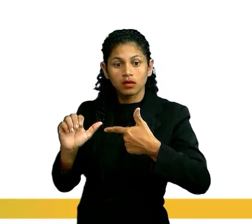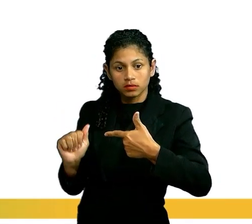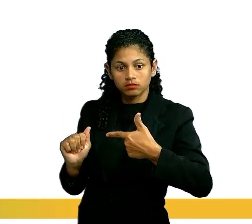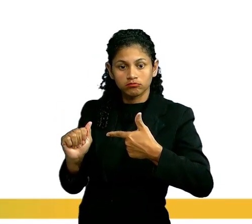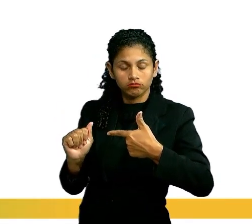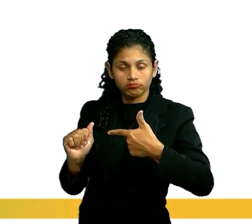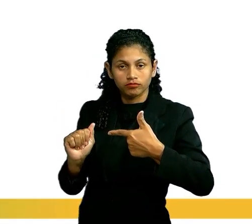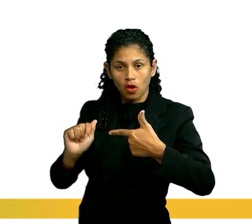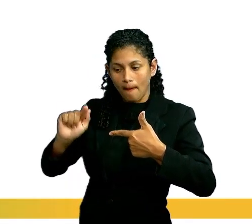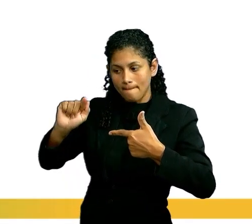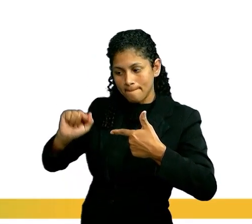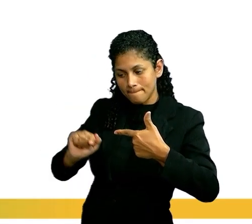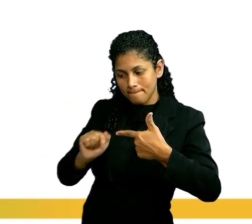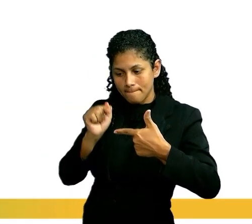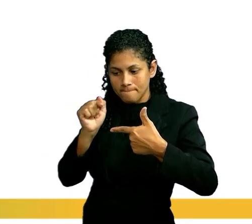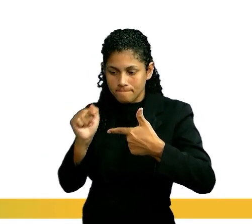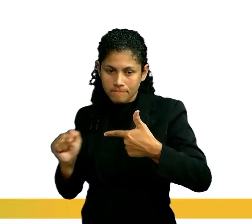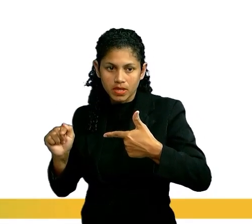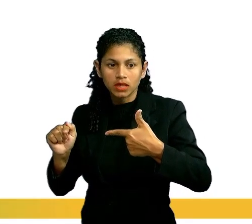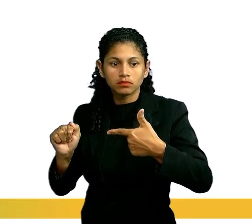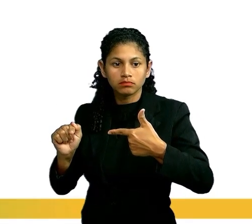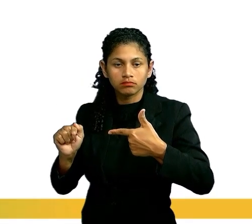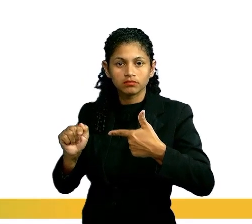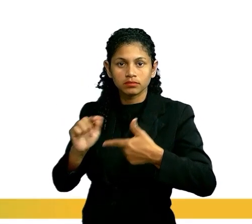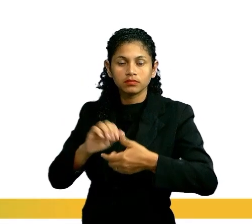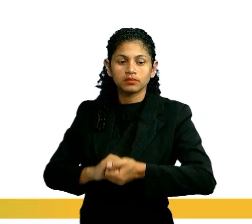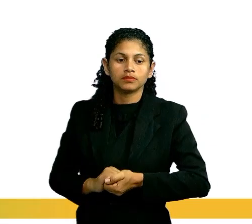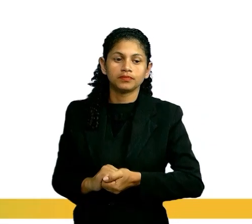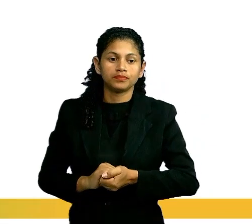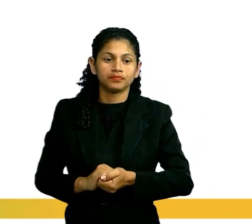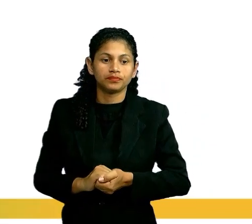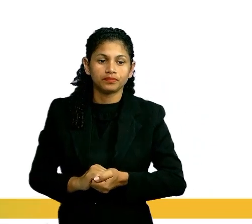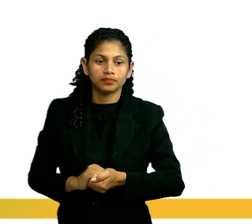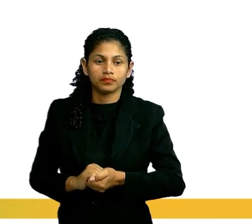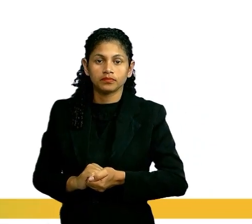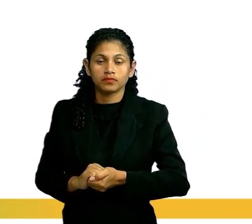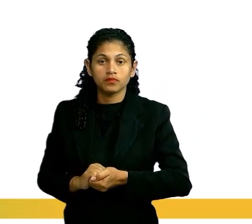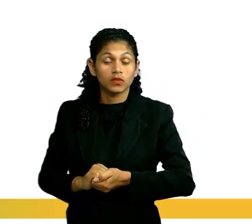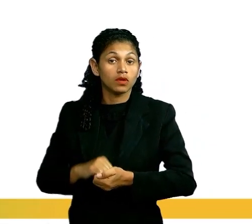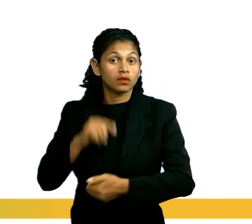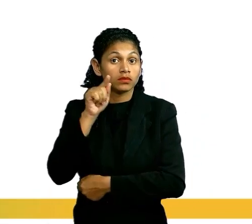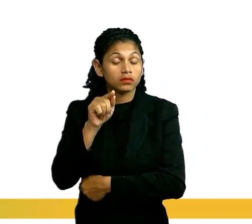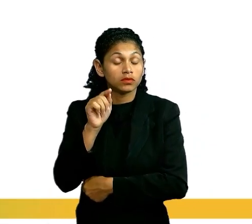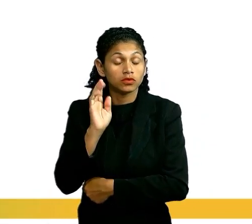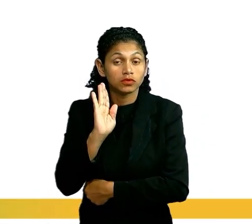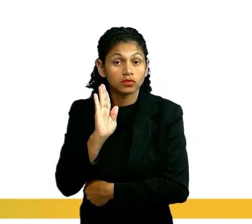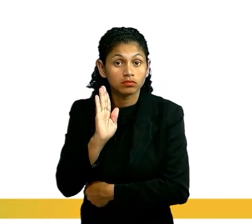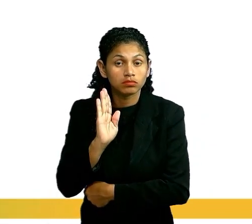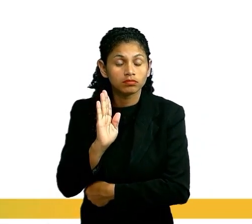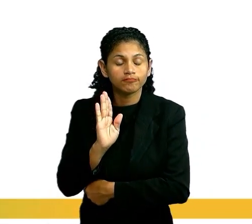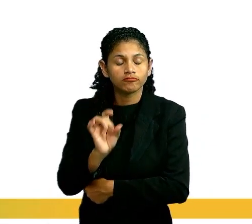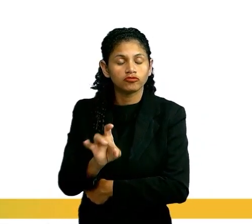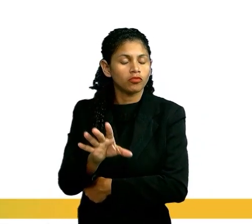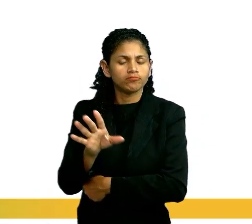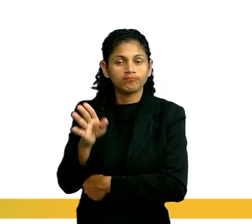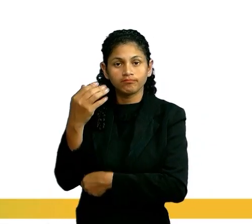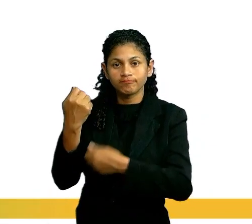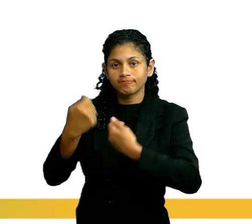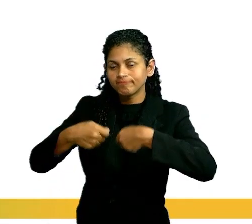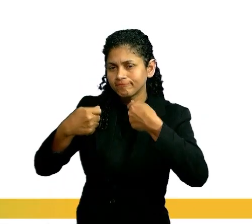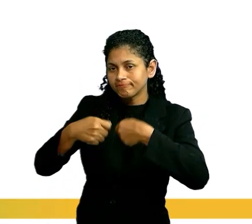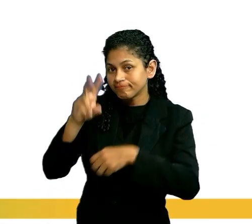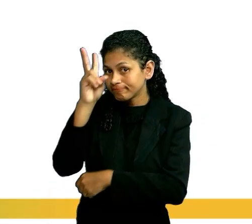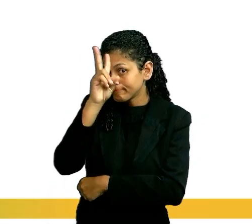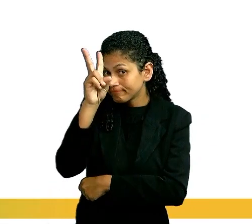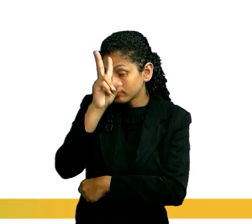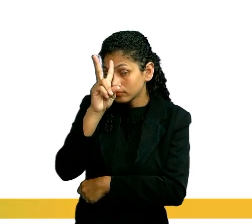também vai ser calculado para beta. E como é que a gente vai definir? Você só tem que lembrar a definição. O